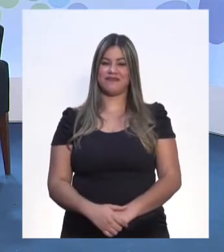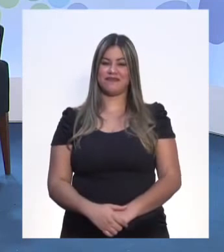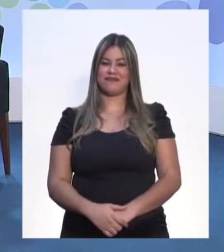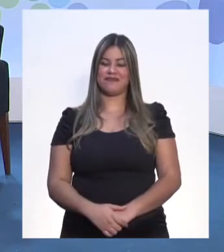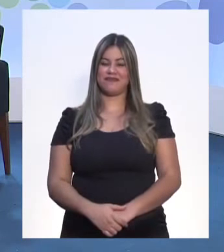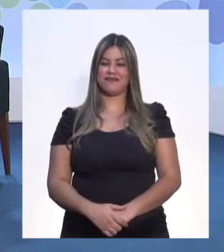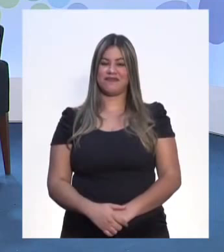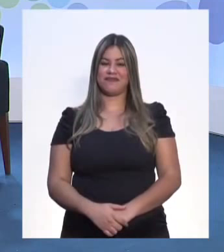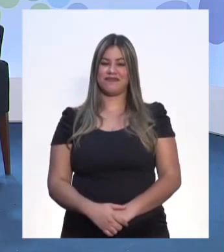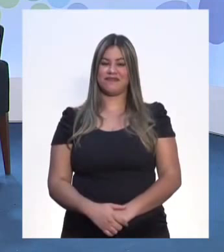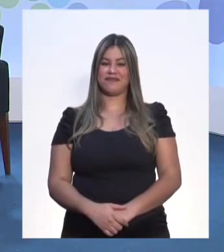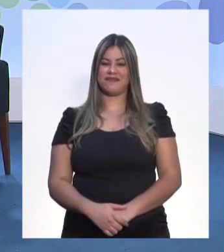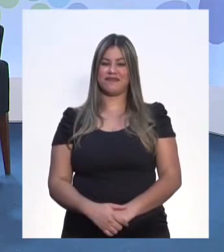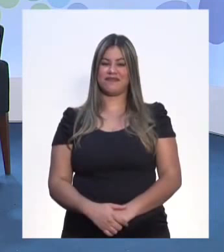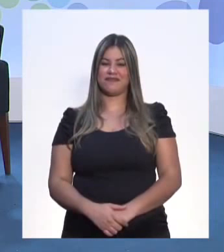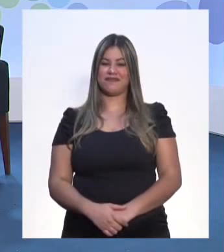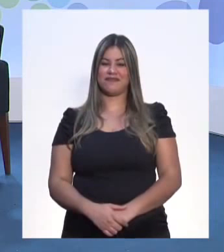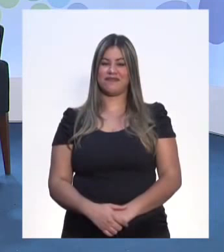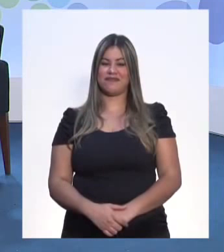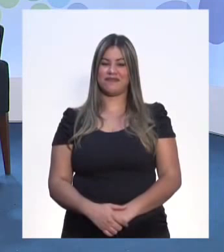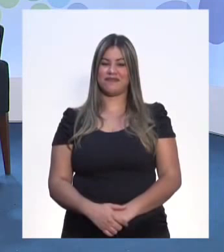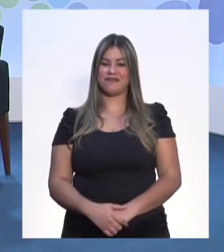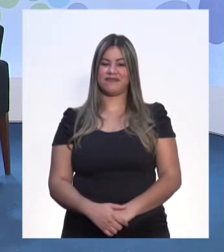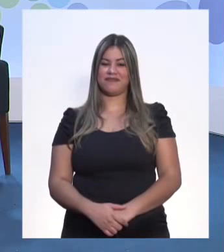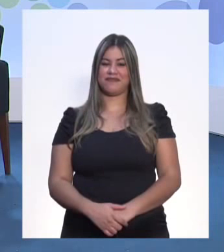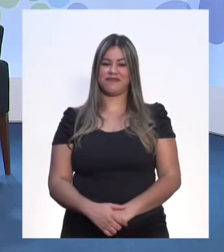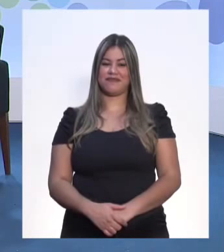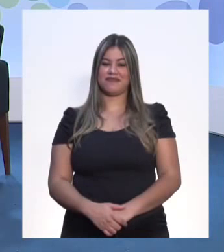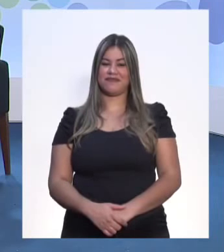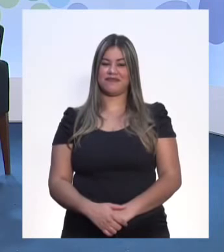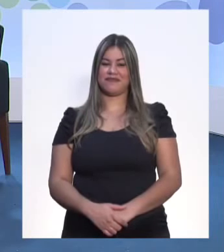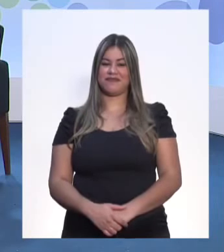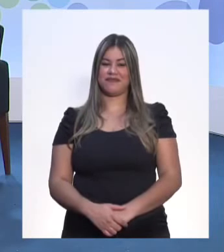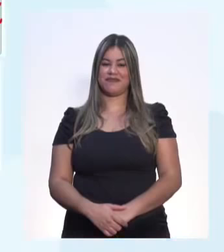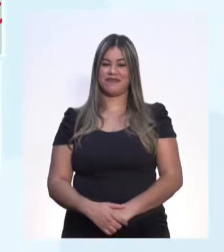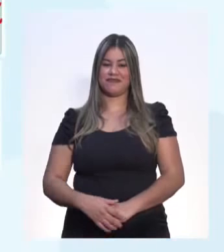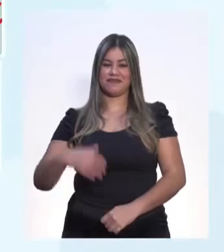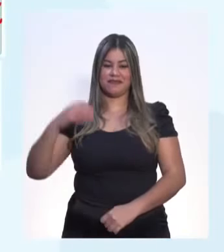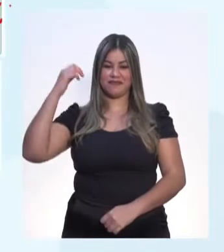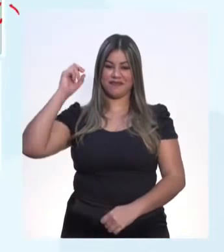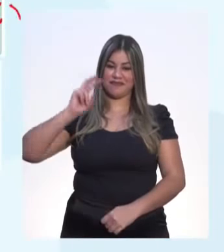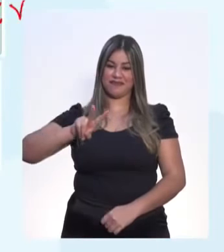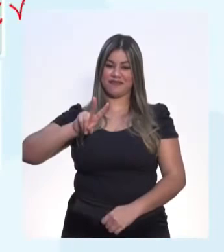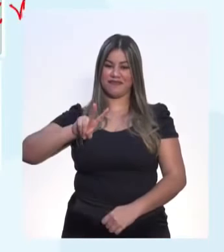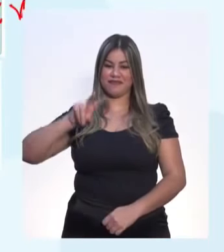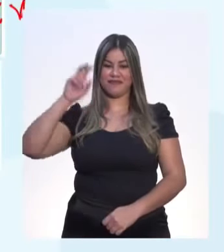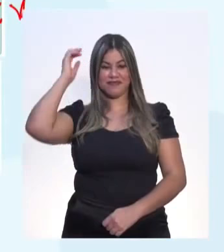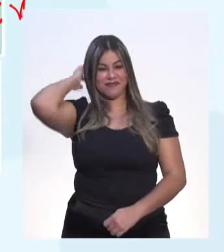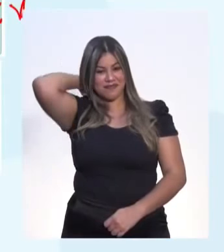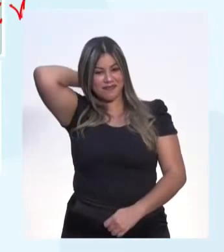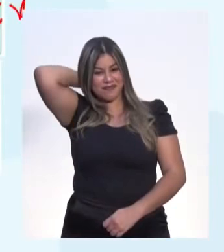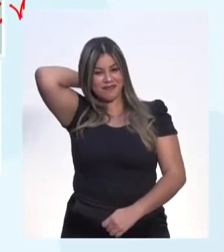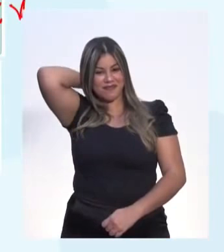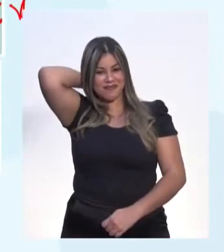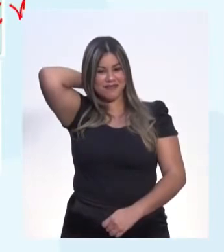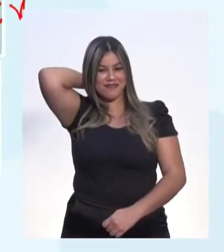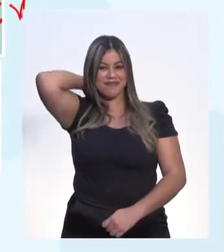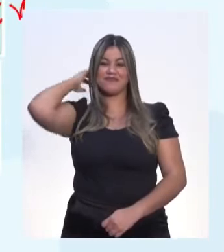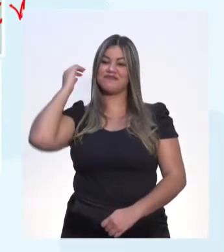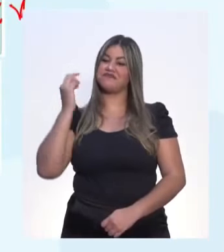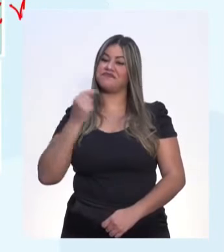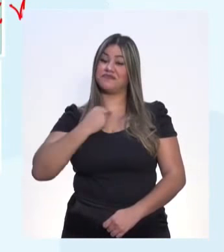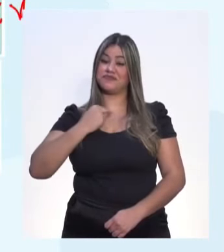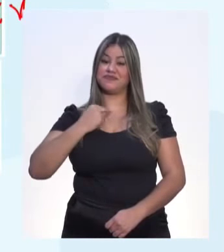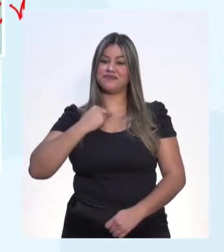explicar né Quatro outra XXXX mil ver e ouvir não pode tá bom